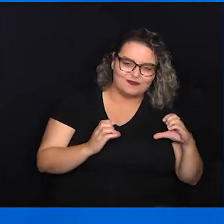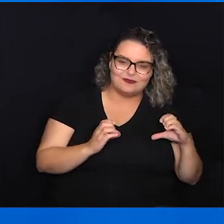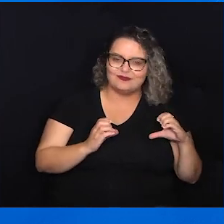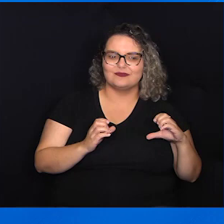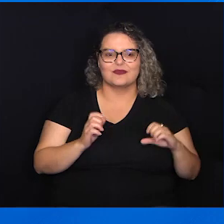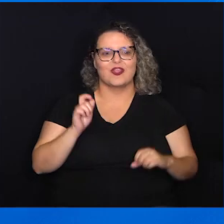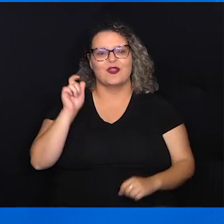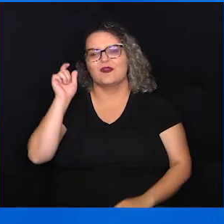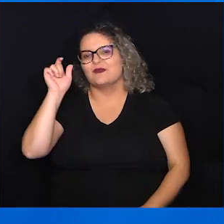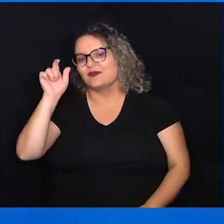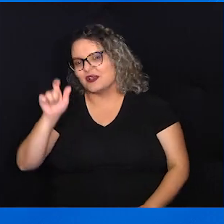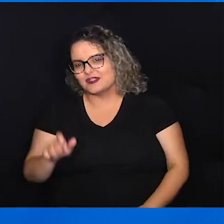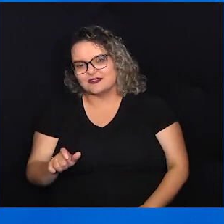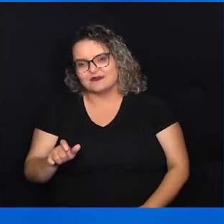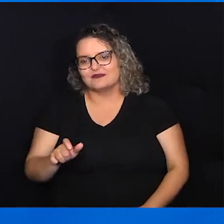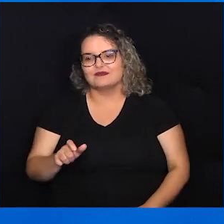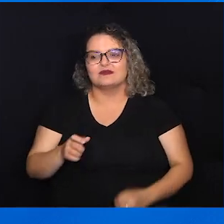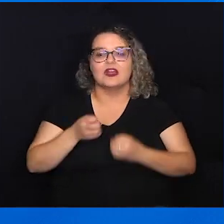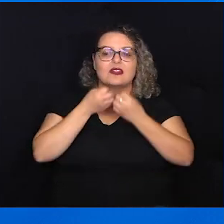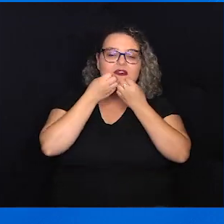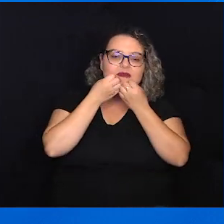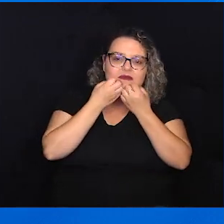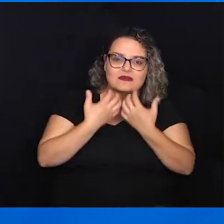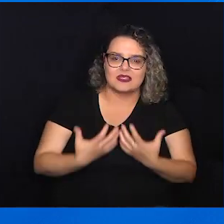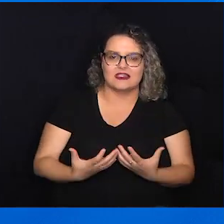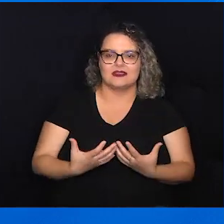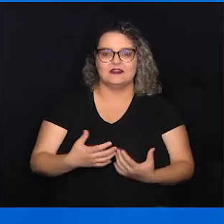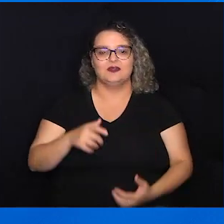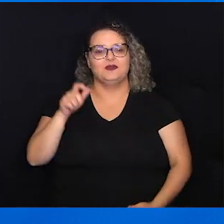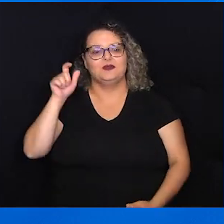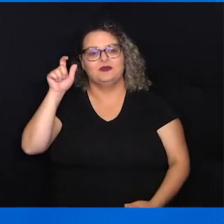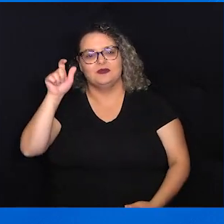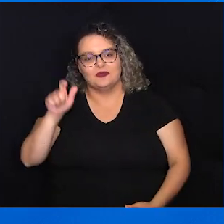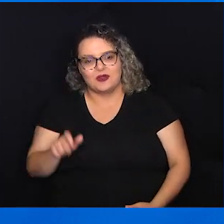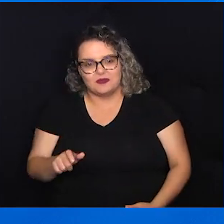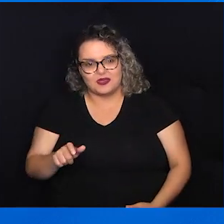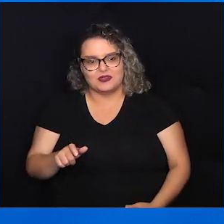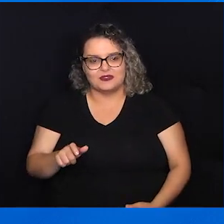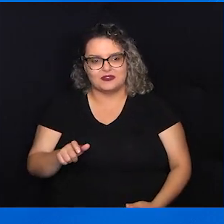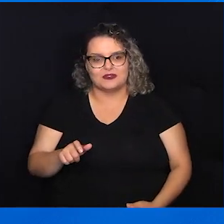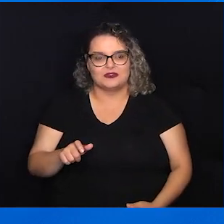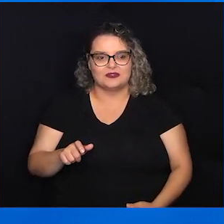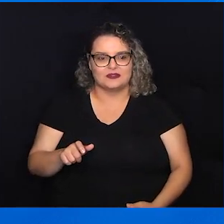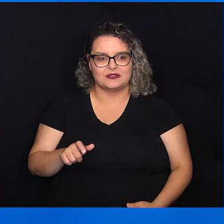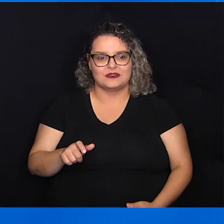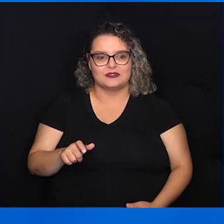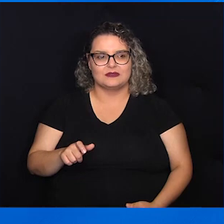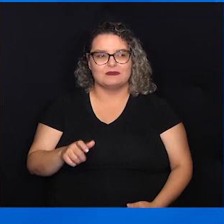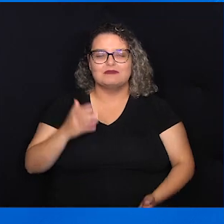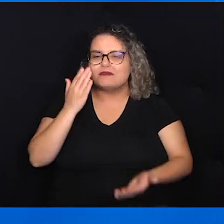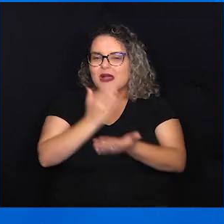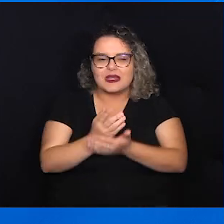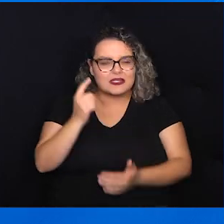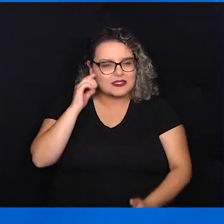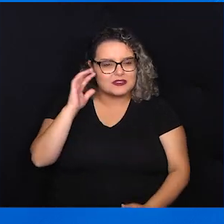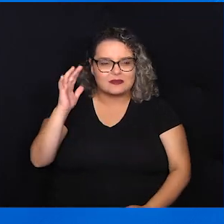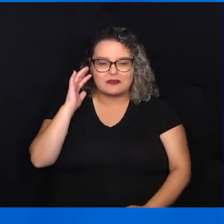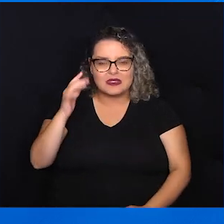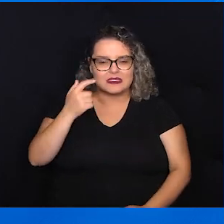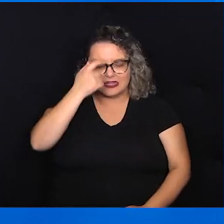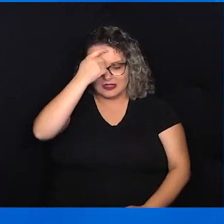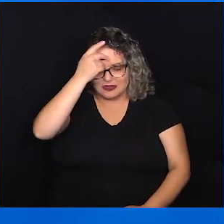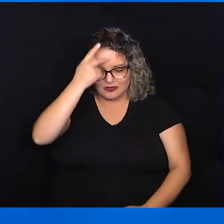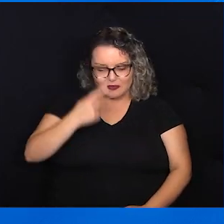enorme, uma pessoa do bem, uma pessoa que deixa de